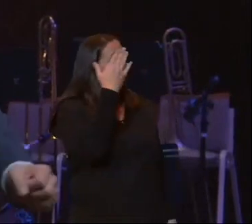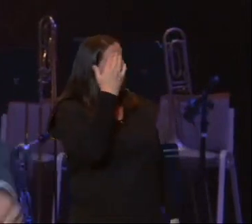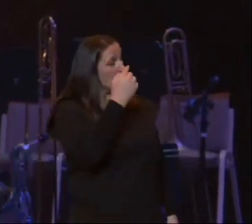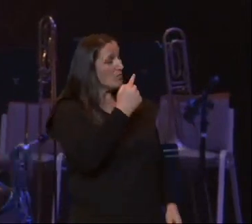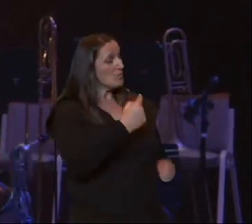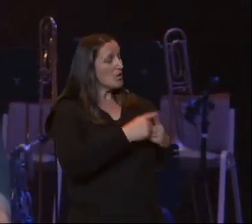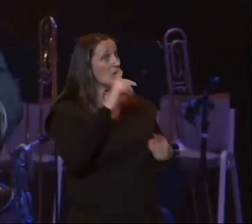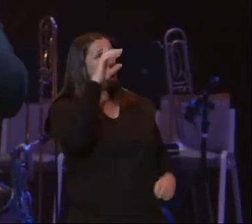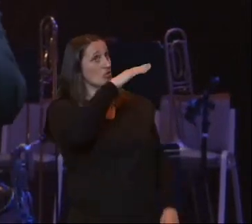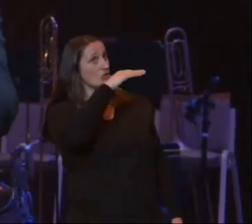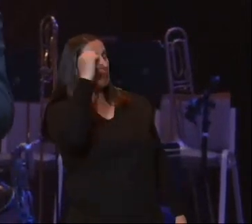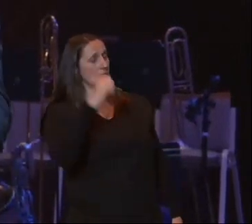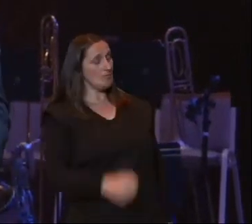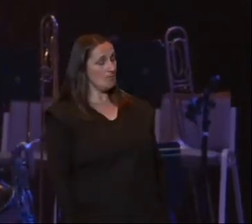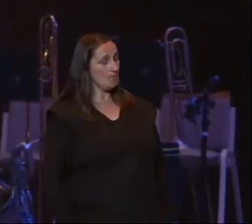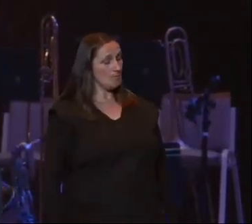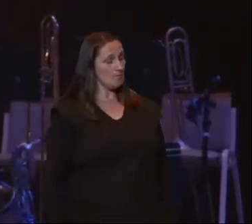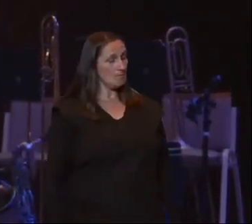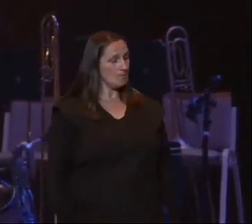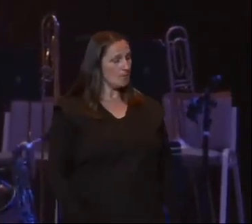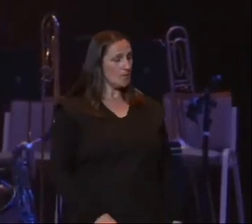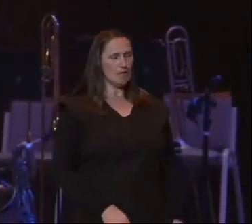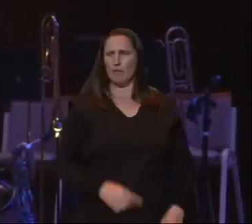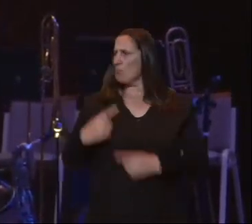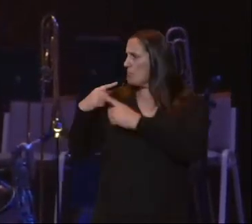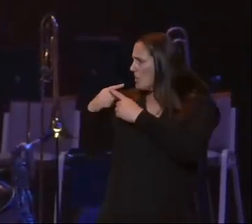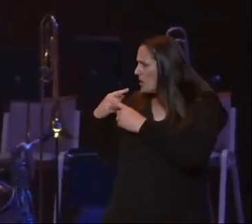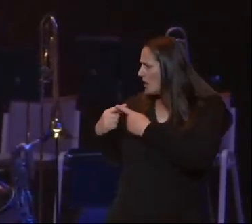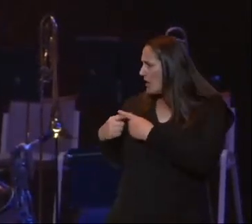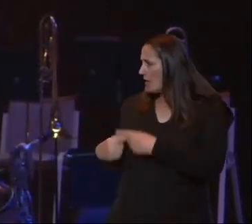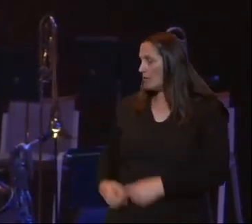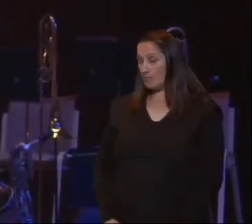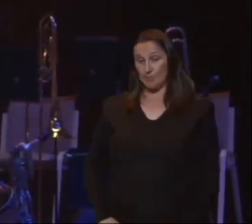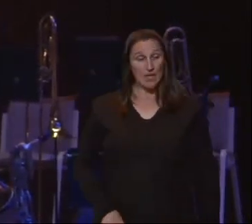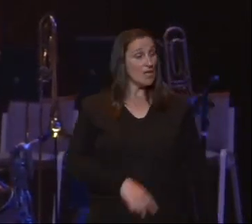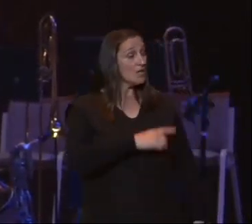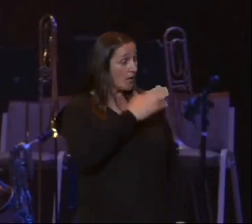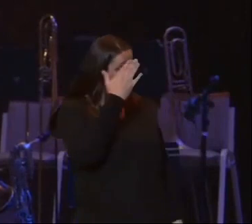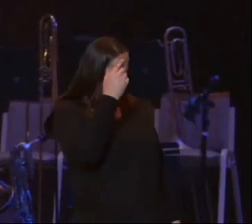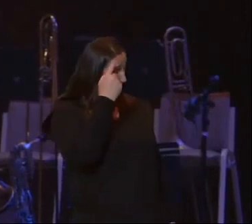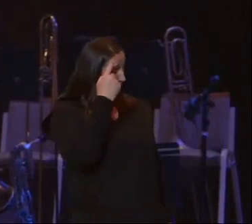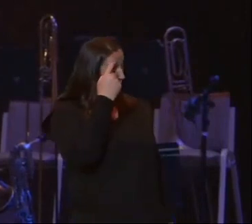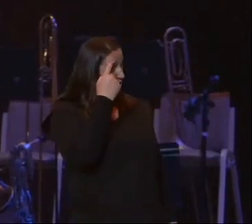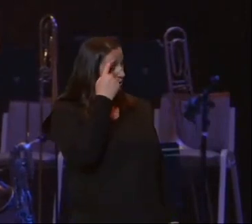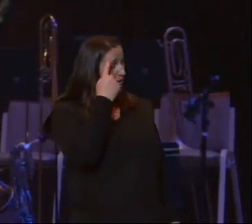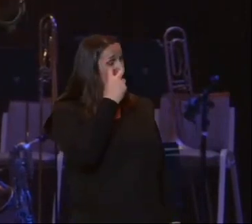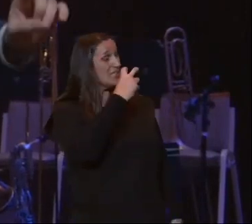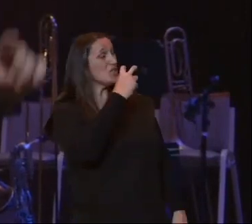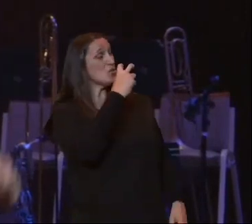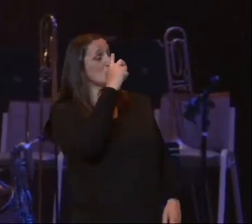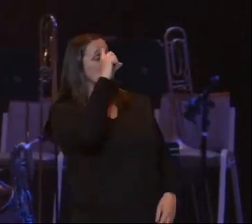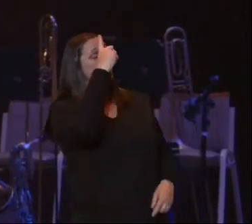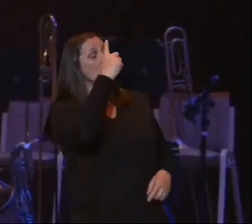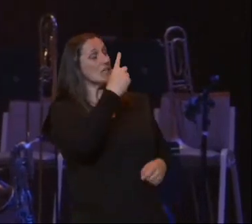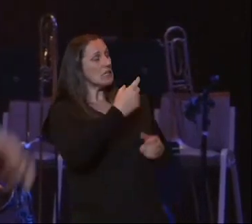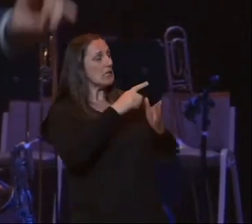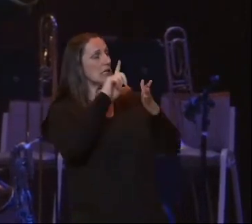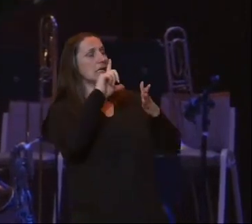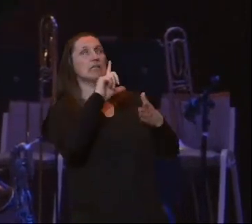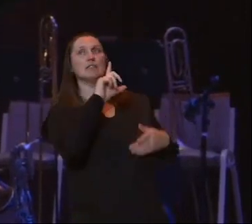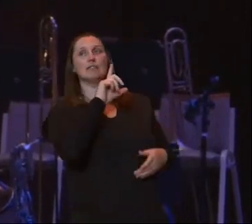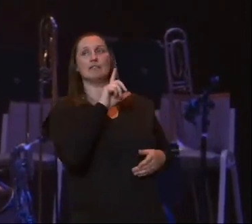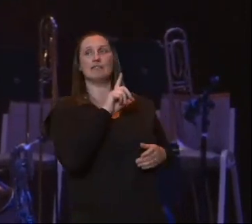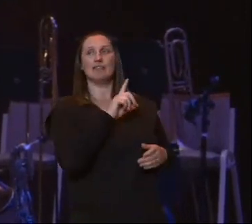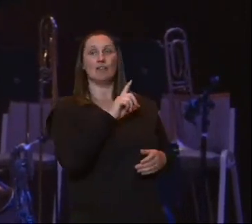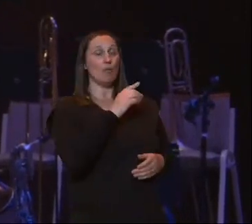por quê? Você já parou para pensar que 5 dias antes da maior dor na sua vida, a sua maior perda, Deus